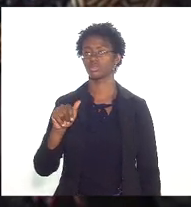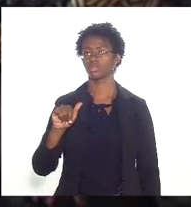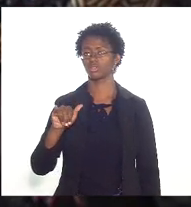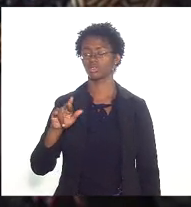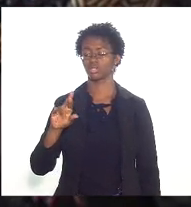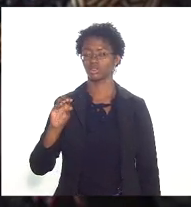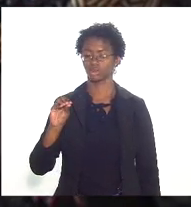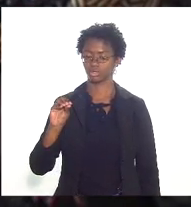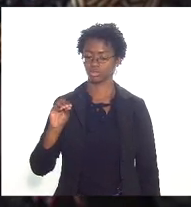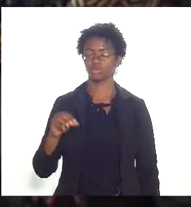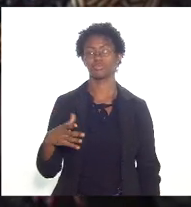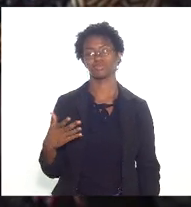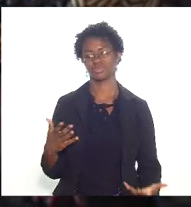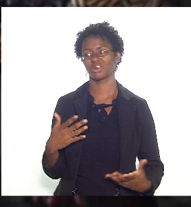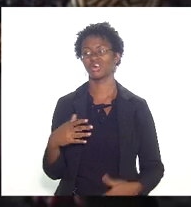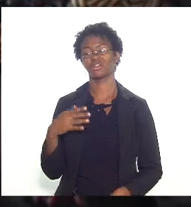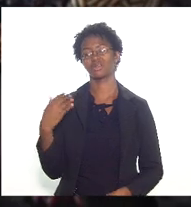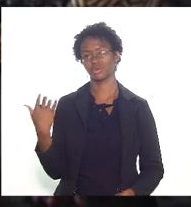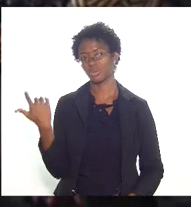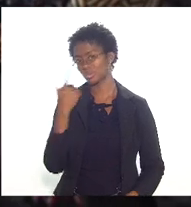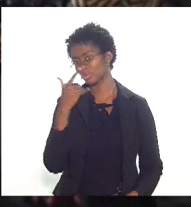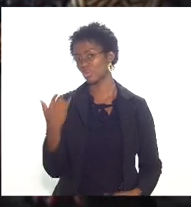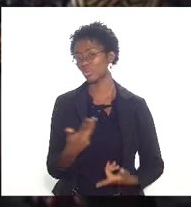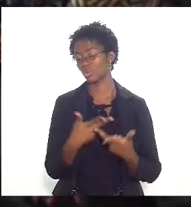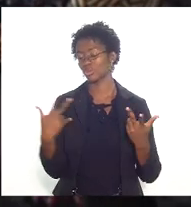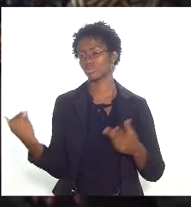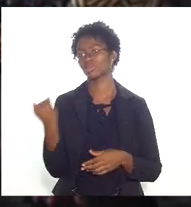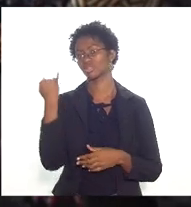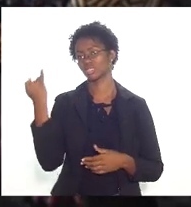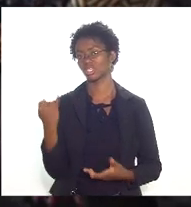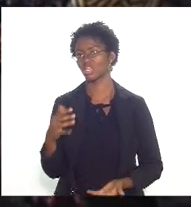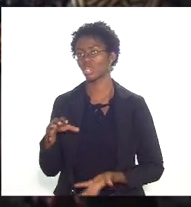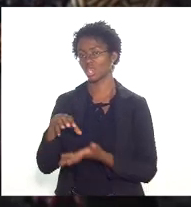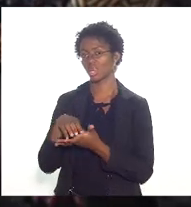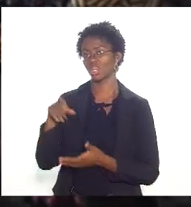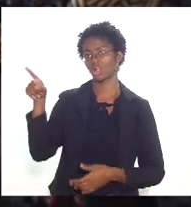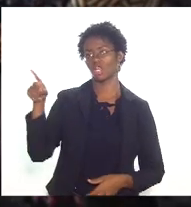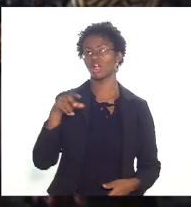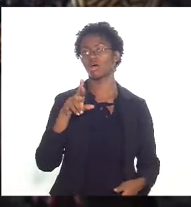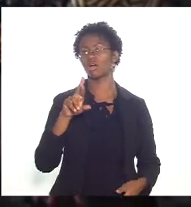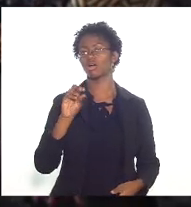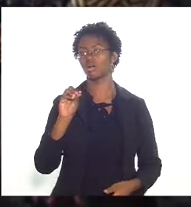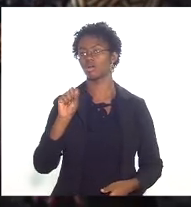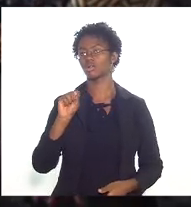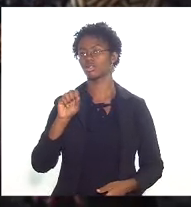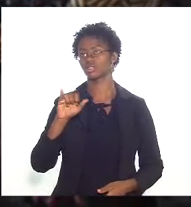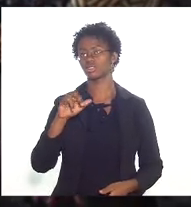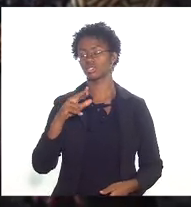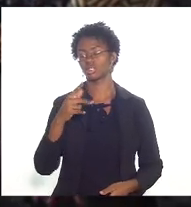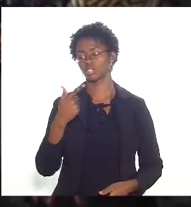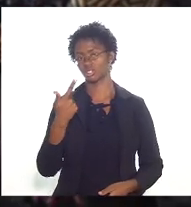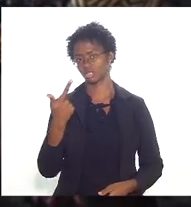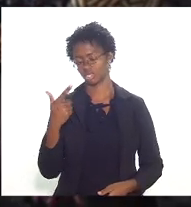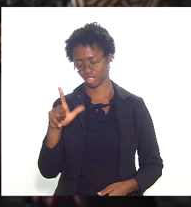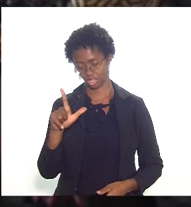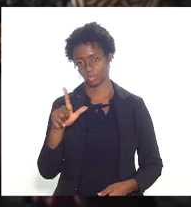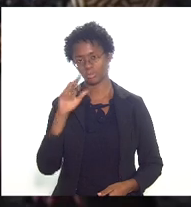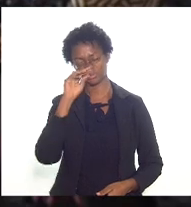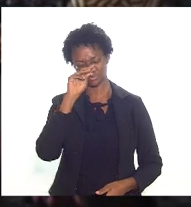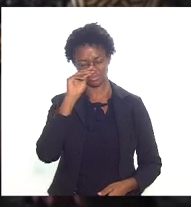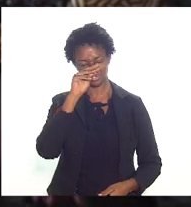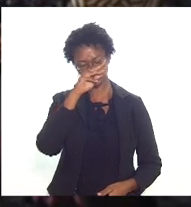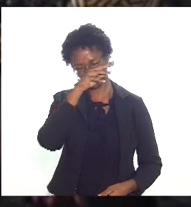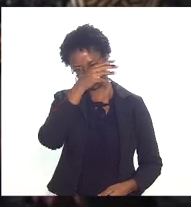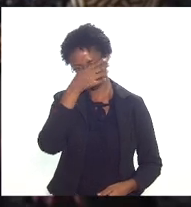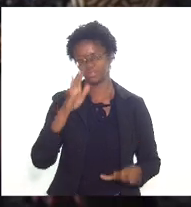quer levar uma companhia para aquela região ali do roseiral que era o inferno e que melhorou muito então